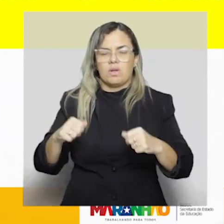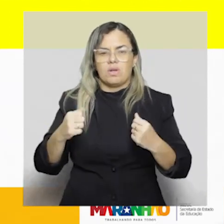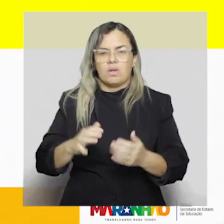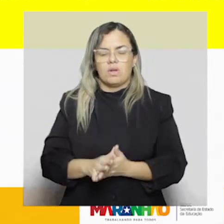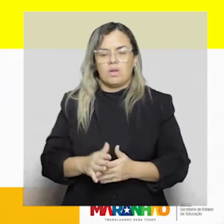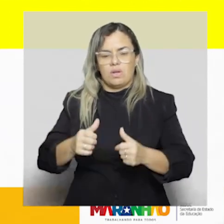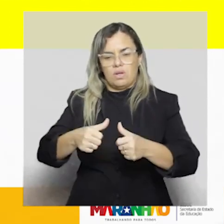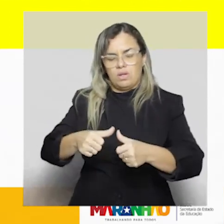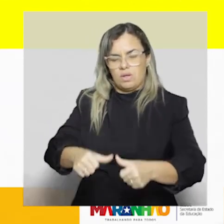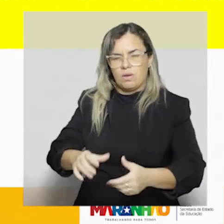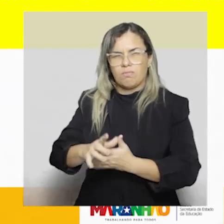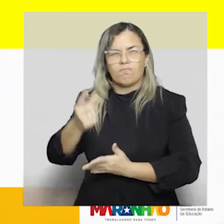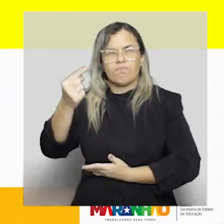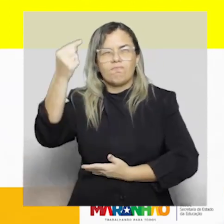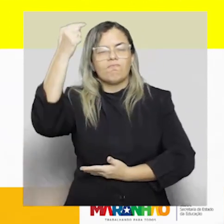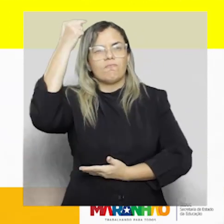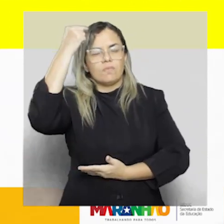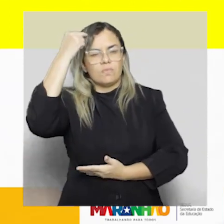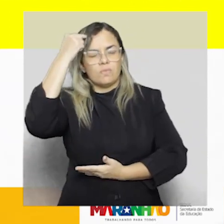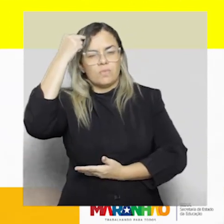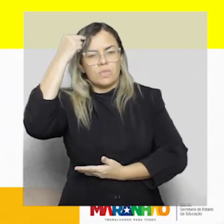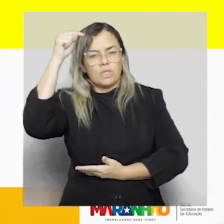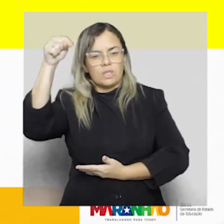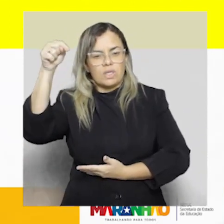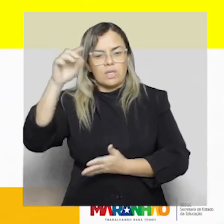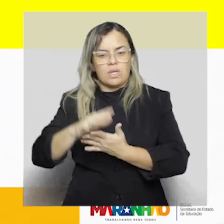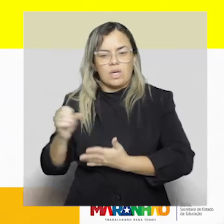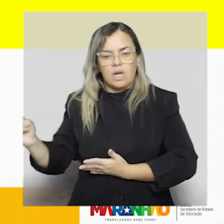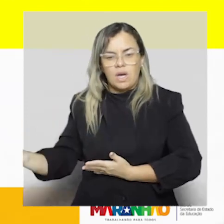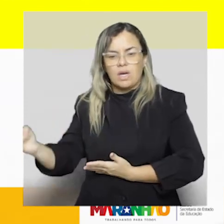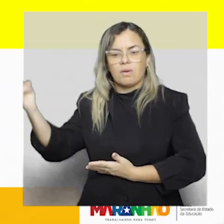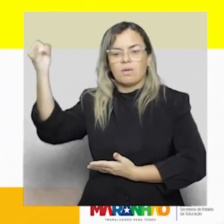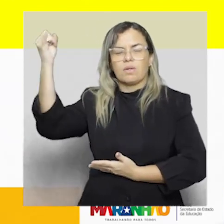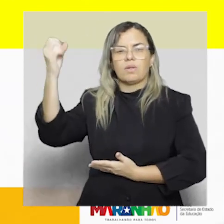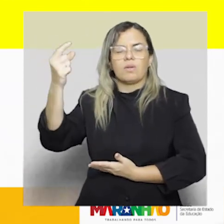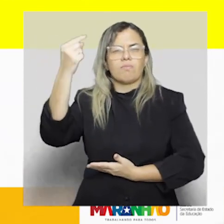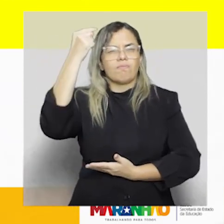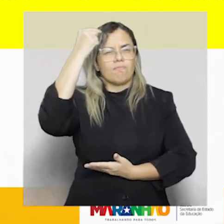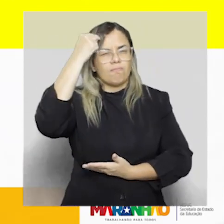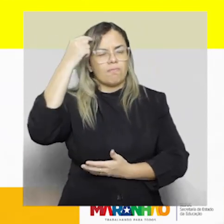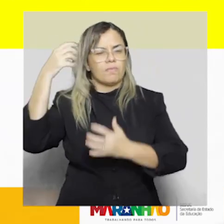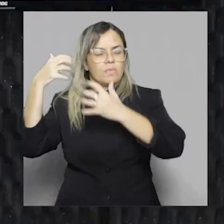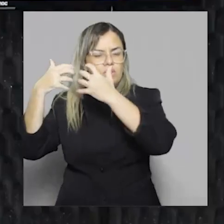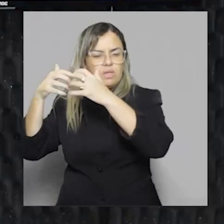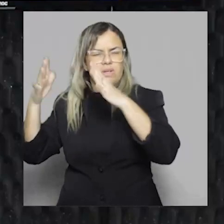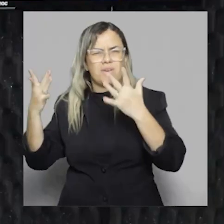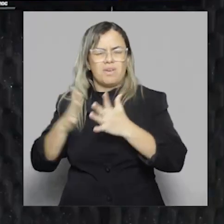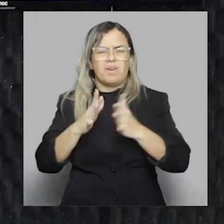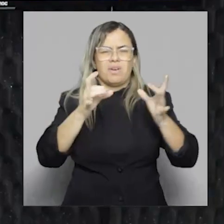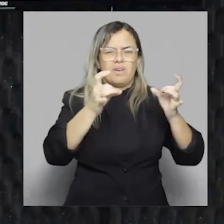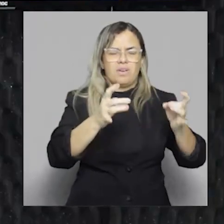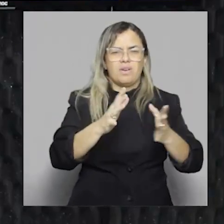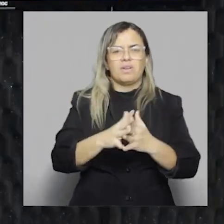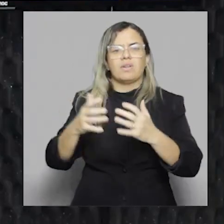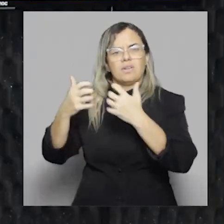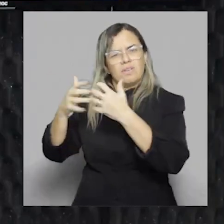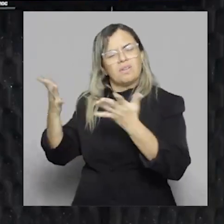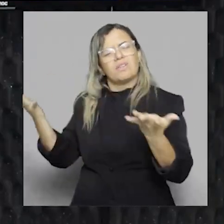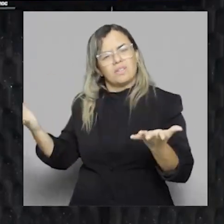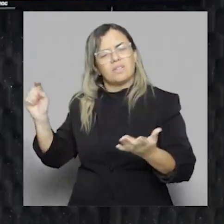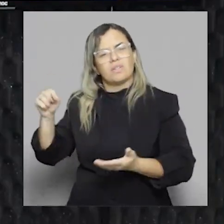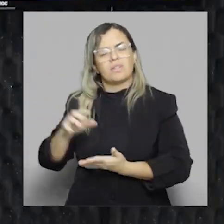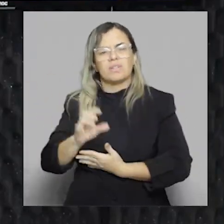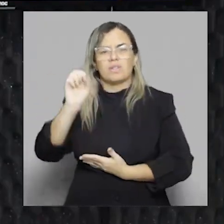preciso te colocar para pensar e a ideia é mais importante. Mas, professor, pelo amor de Deus, a pessoa vai vender a ideia. Gente, pelo amor de Deus,